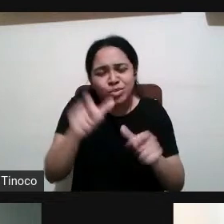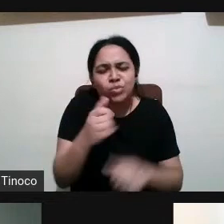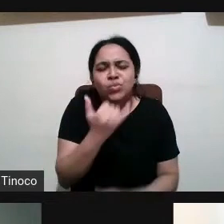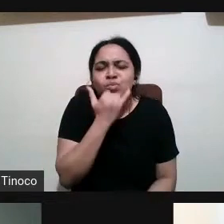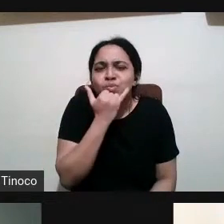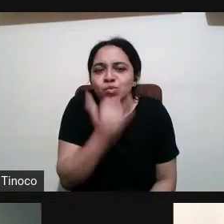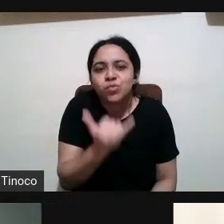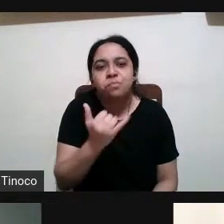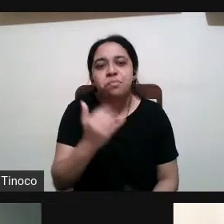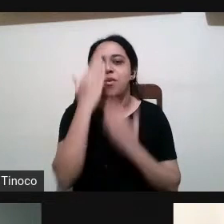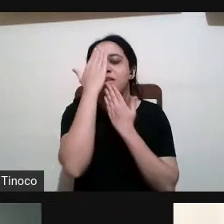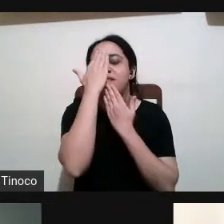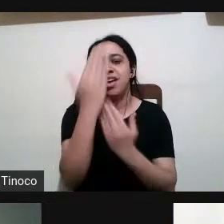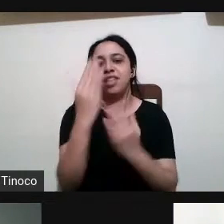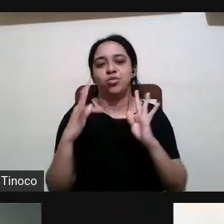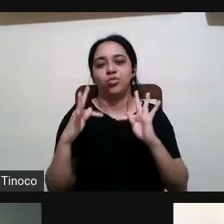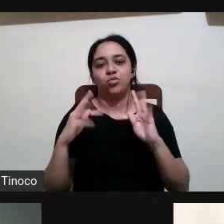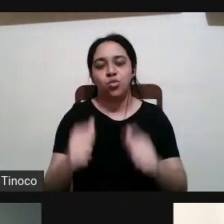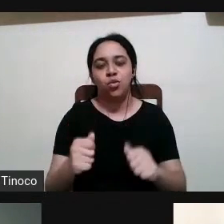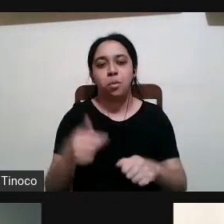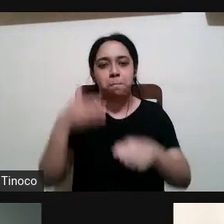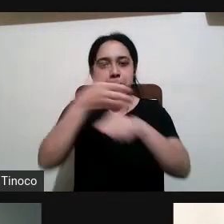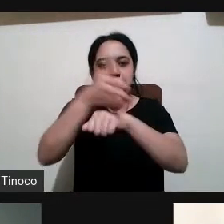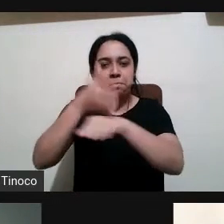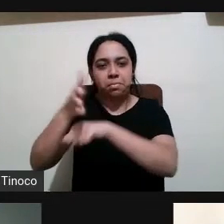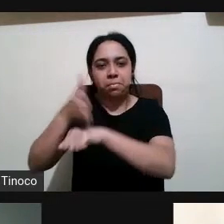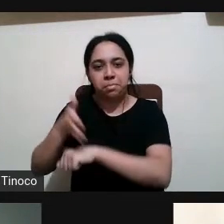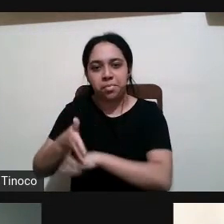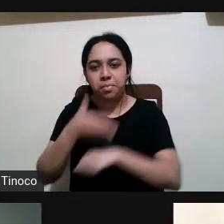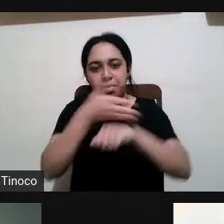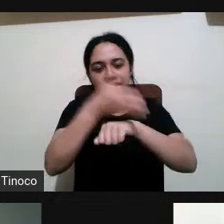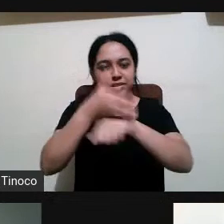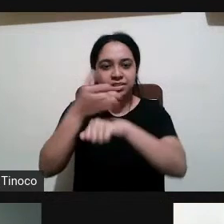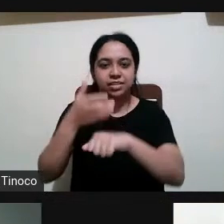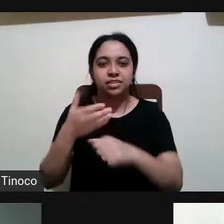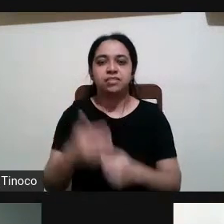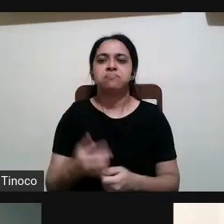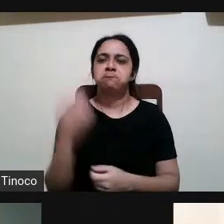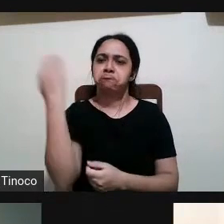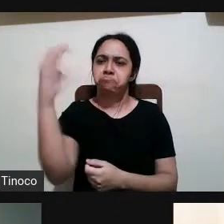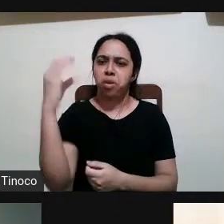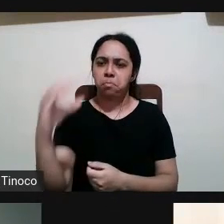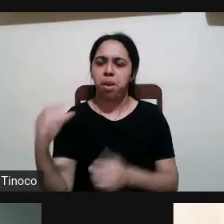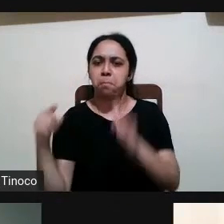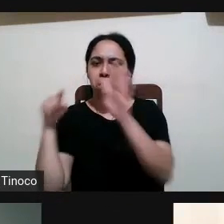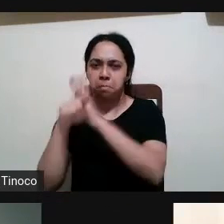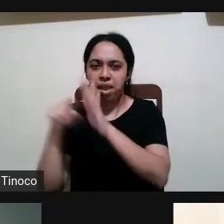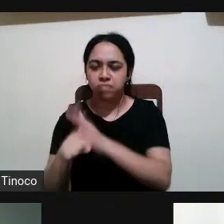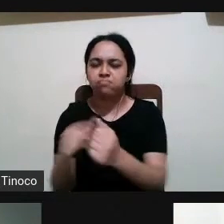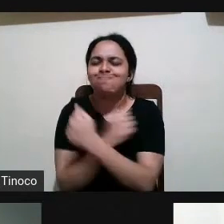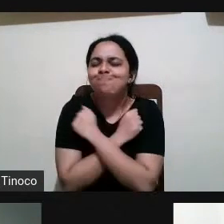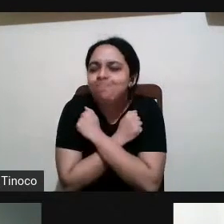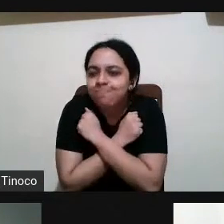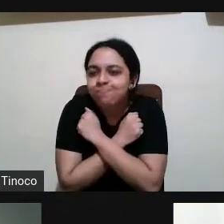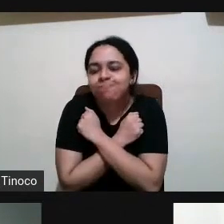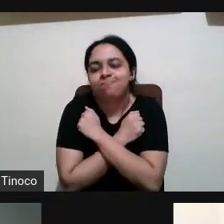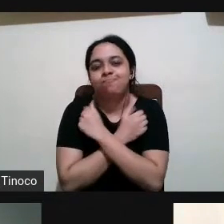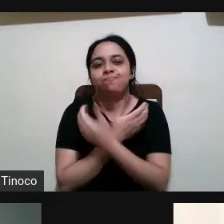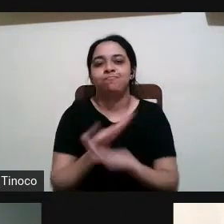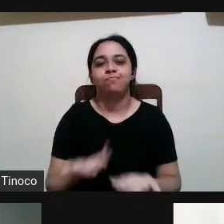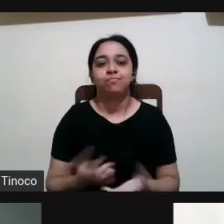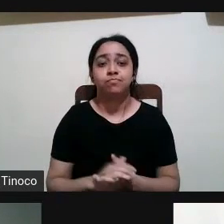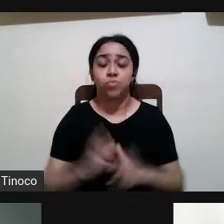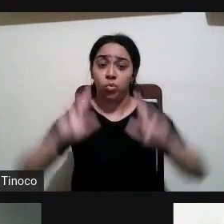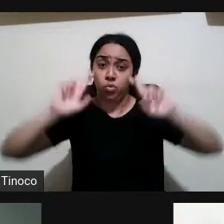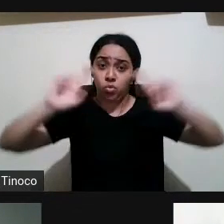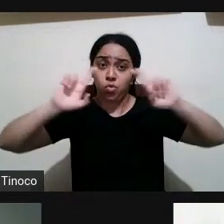a todos, inclusive todos os participantes, todos que entraram para fazer pergunta, tá? Um grande abraço, e espero